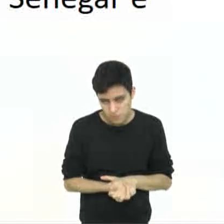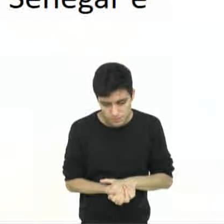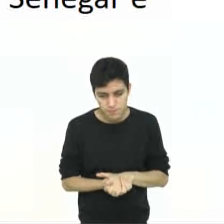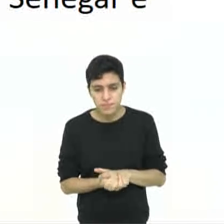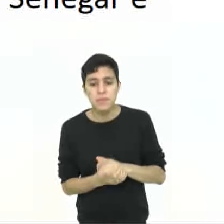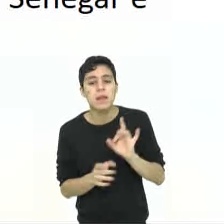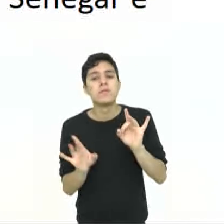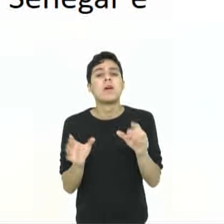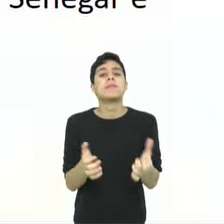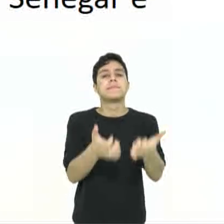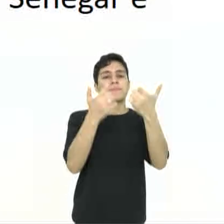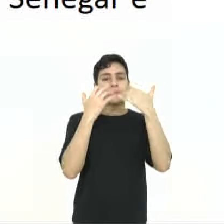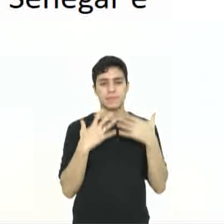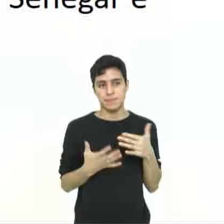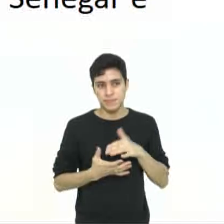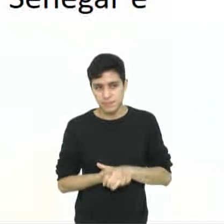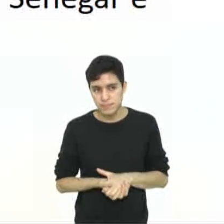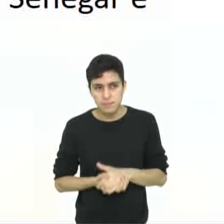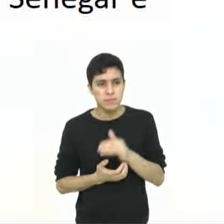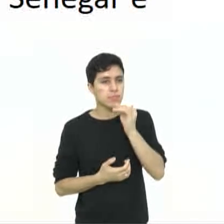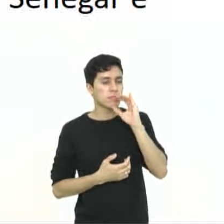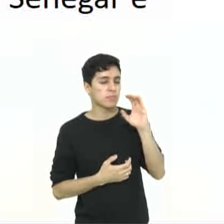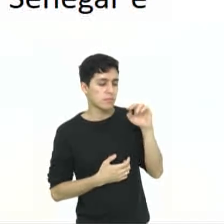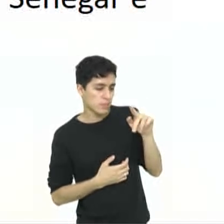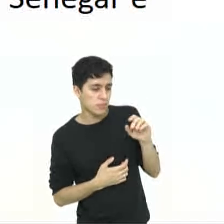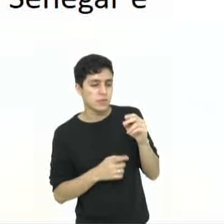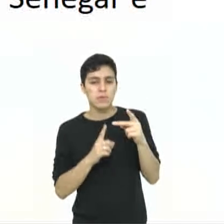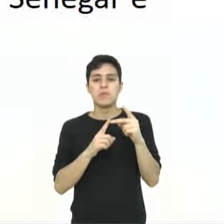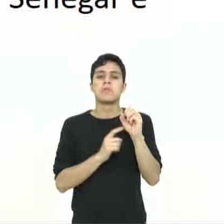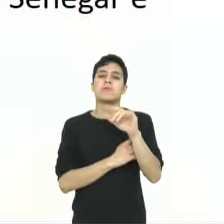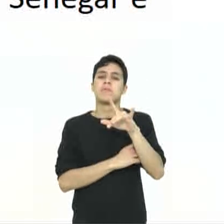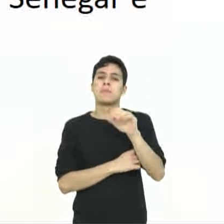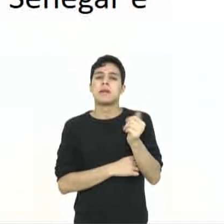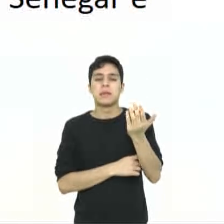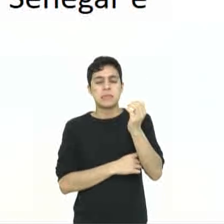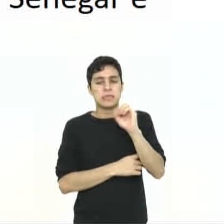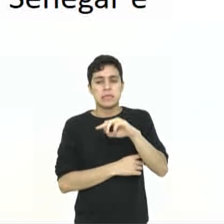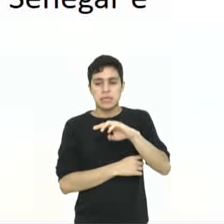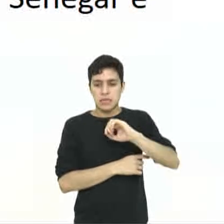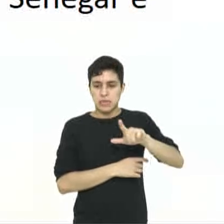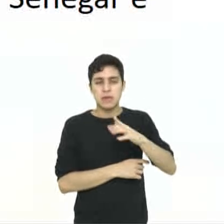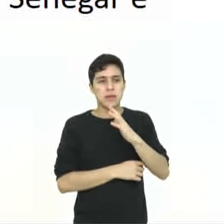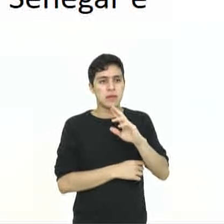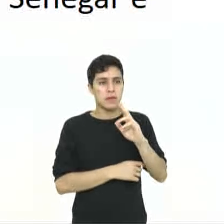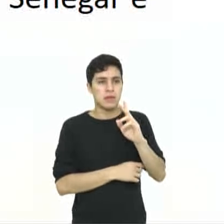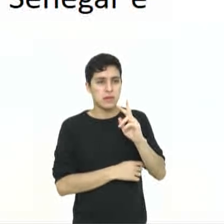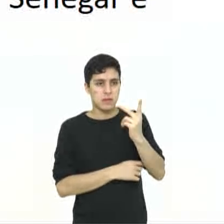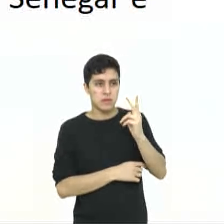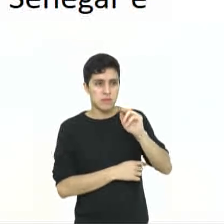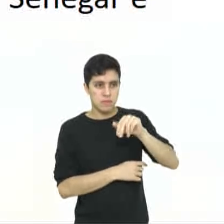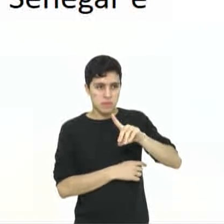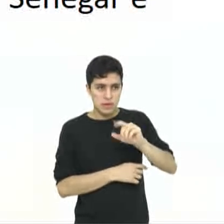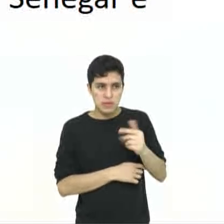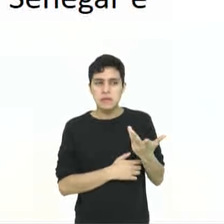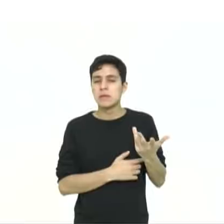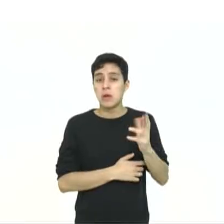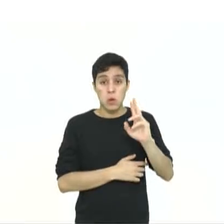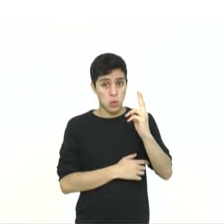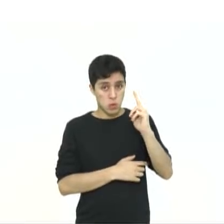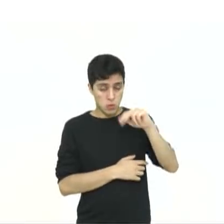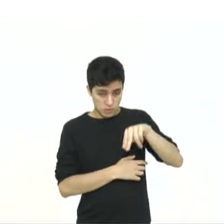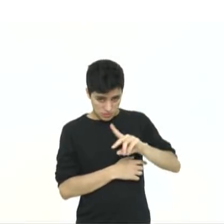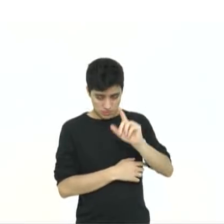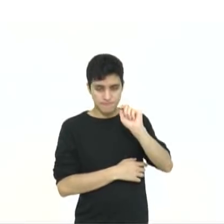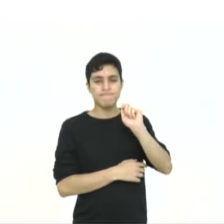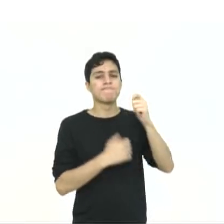a justificativa. Casos como Congo, Somália, Mali, Senegal e Ruanda. O professor Diallo é o responsável por esse